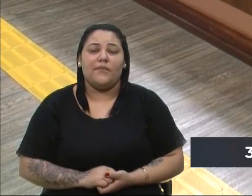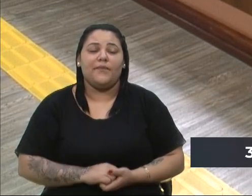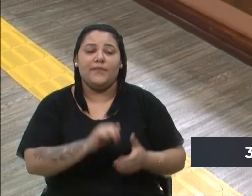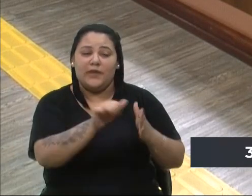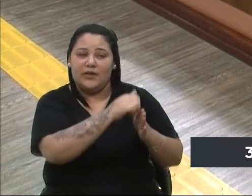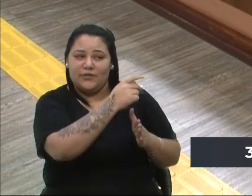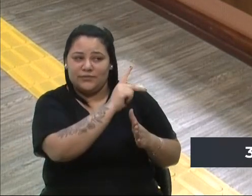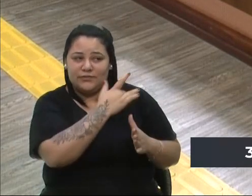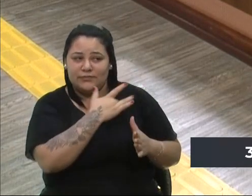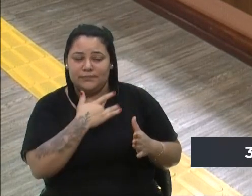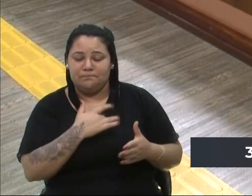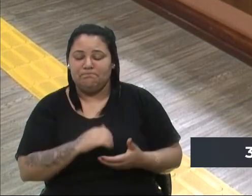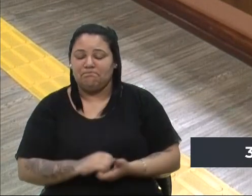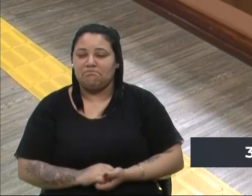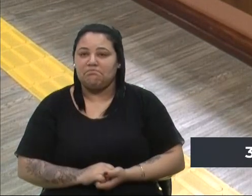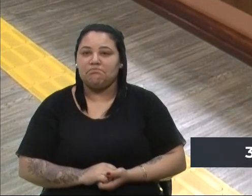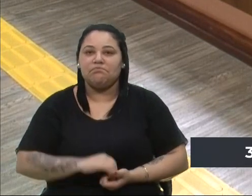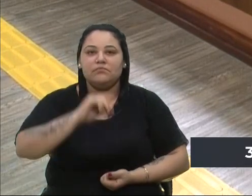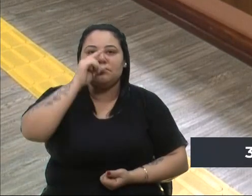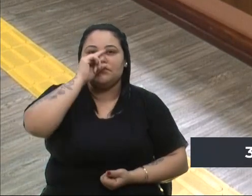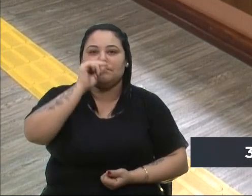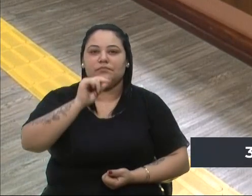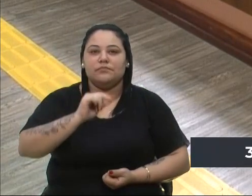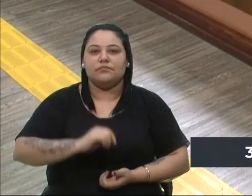senhor. Sandro Fantinel.